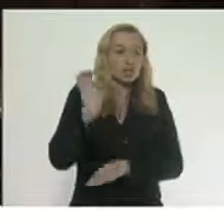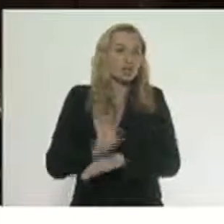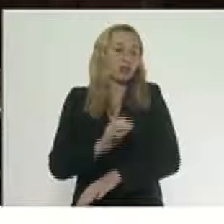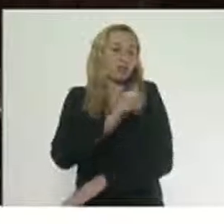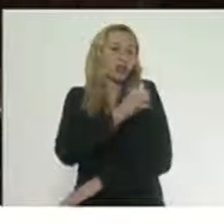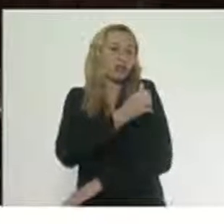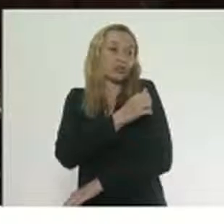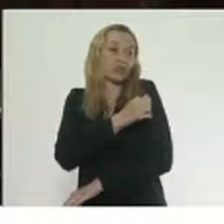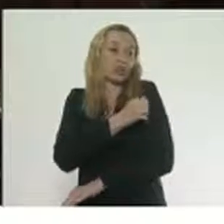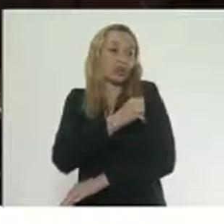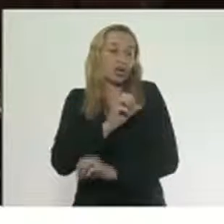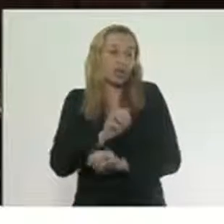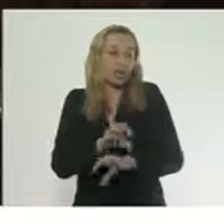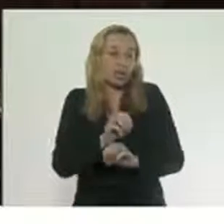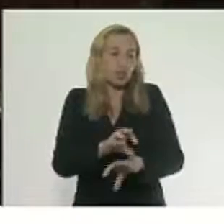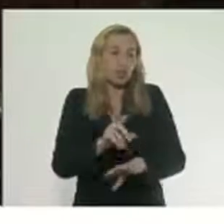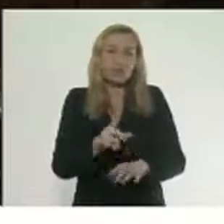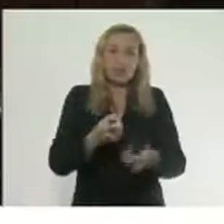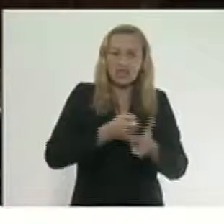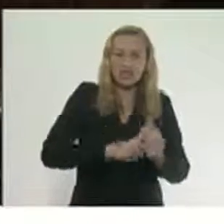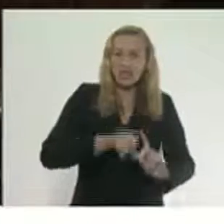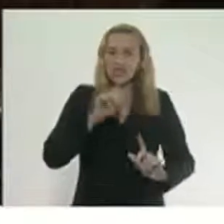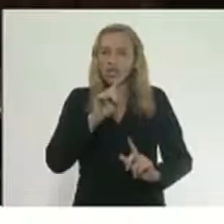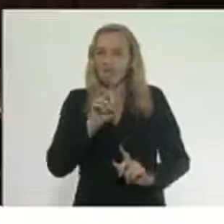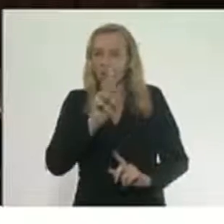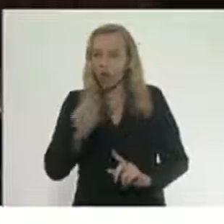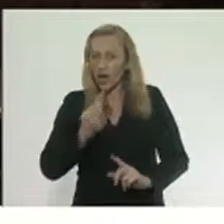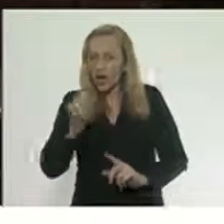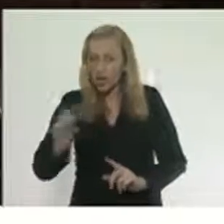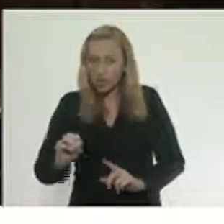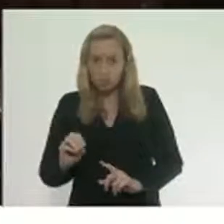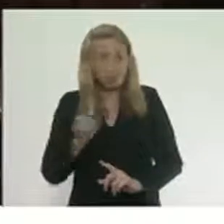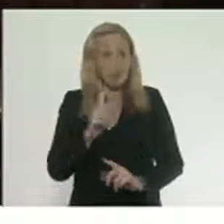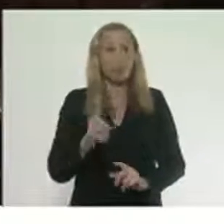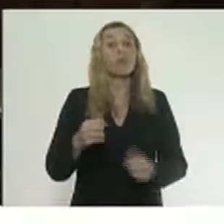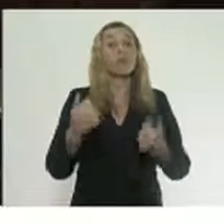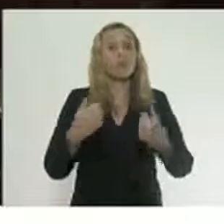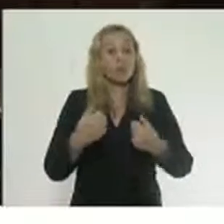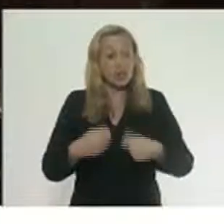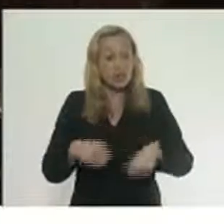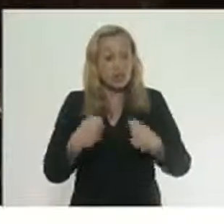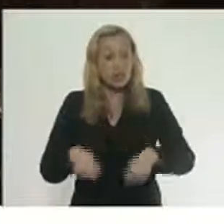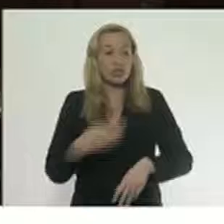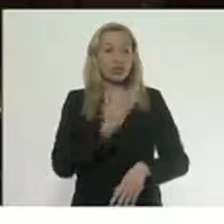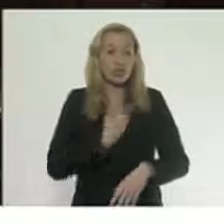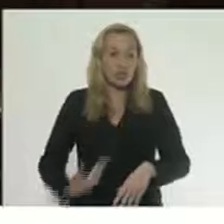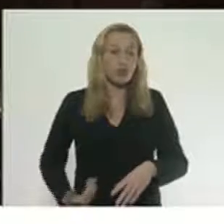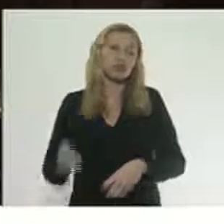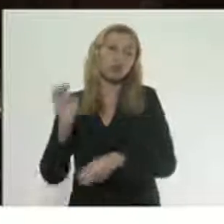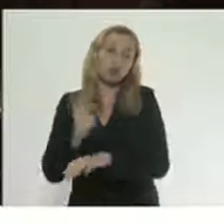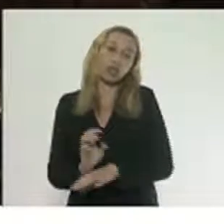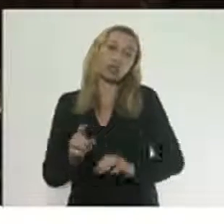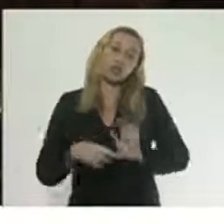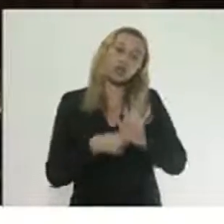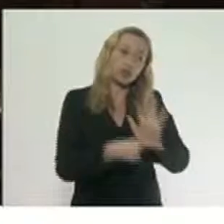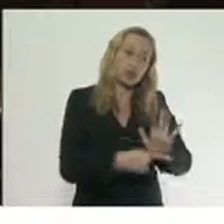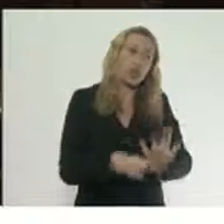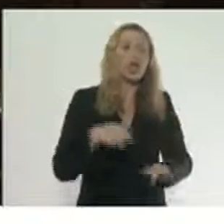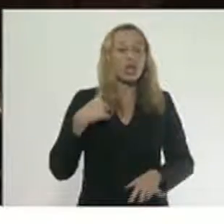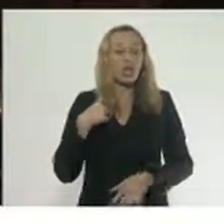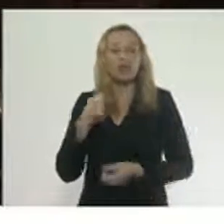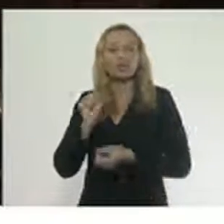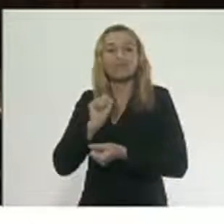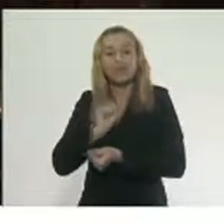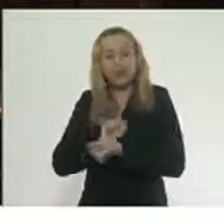UESO, dependem do Palácio Guanabara, dependem do governo do Estado. E eu estou na expectativa de que ao longo desse